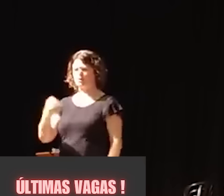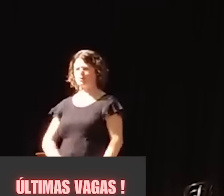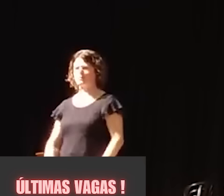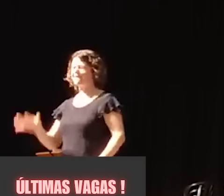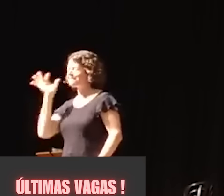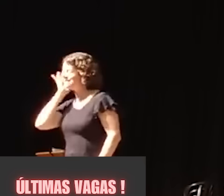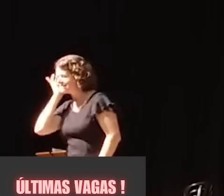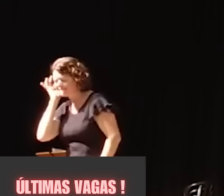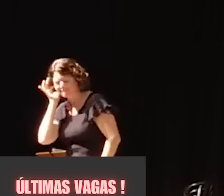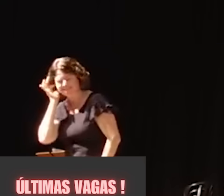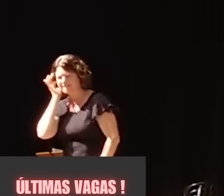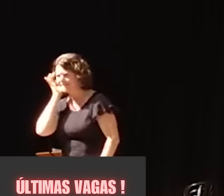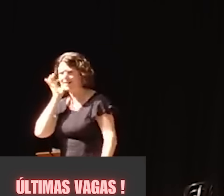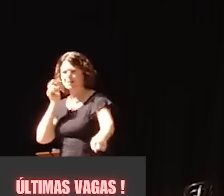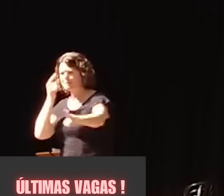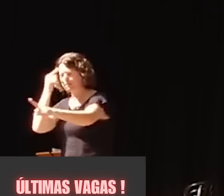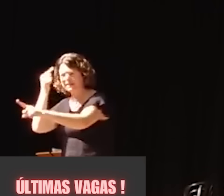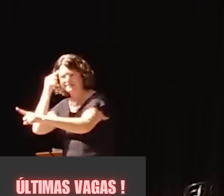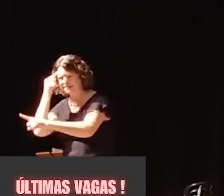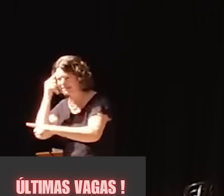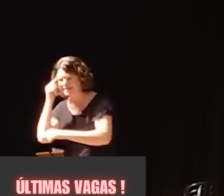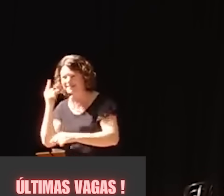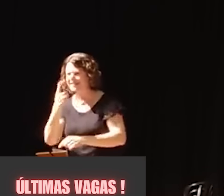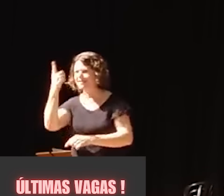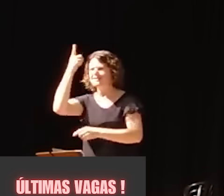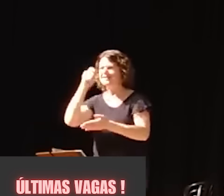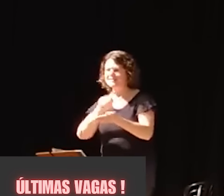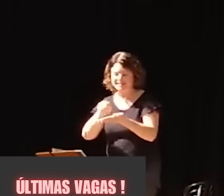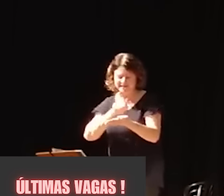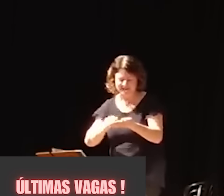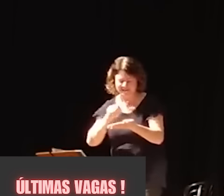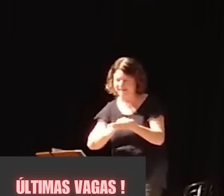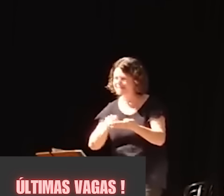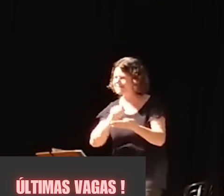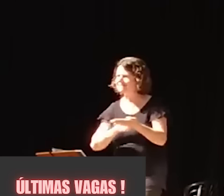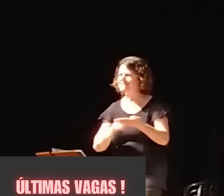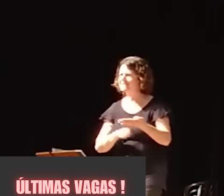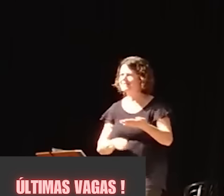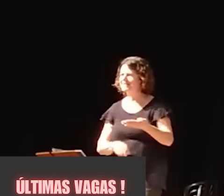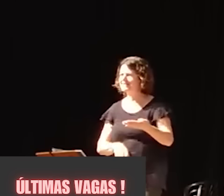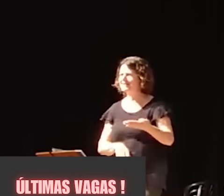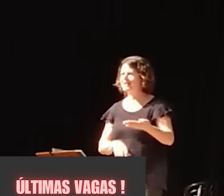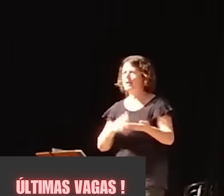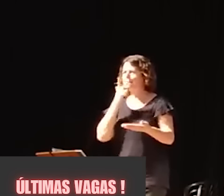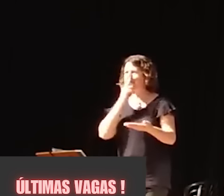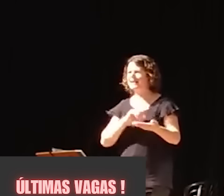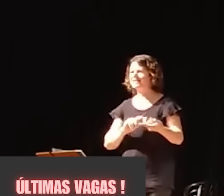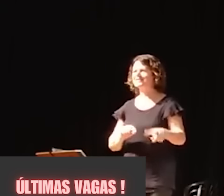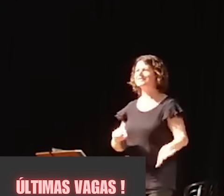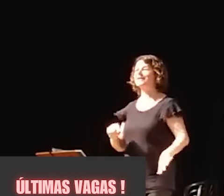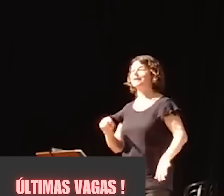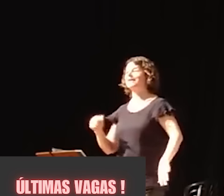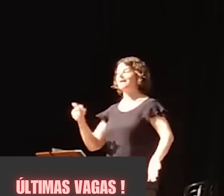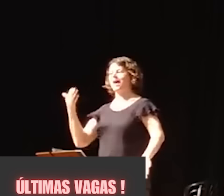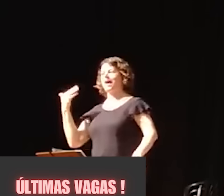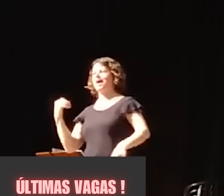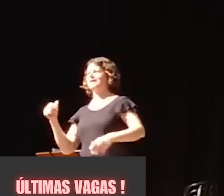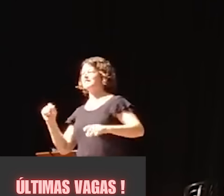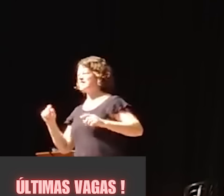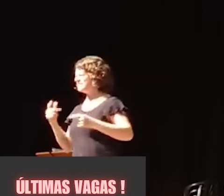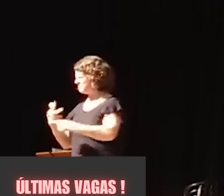Davi escrevendo isso ele deve ter escrevido isso depois que o pessoal falava que ele matou os 10 milhares ele disse